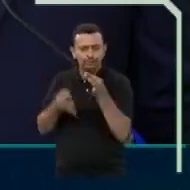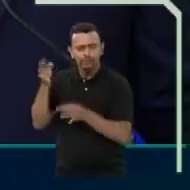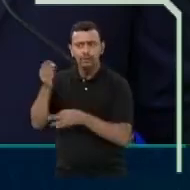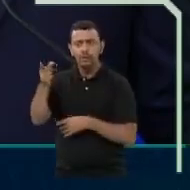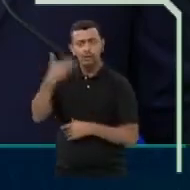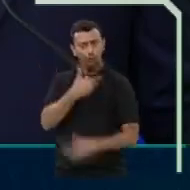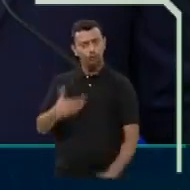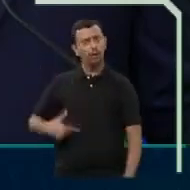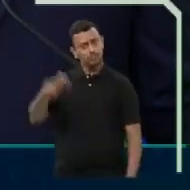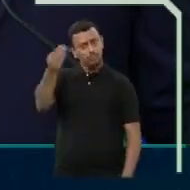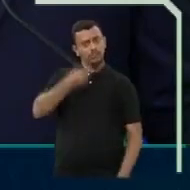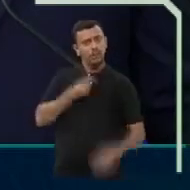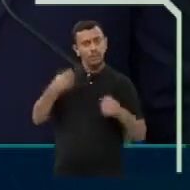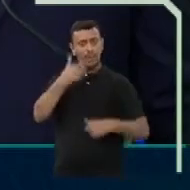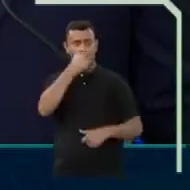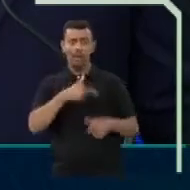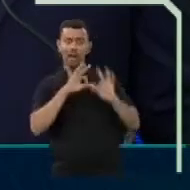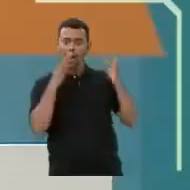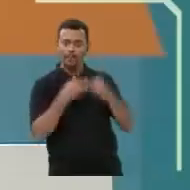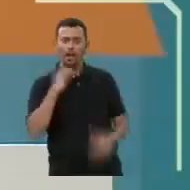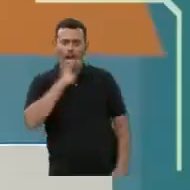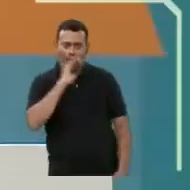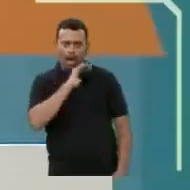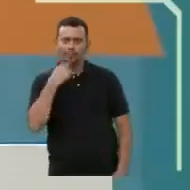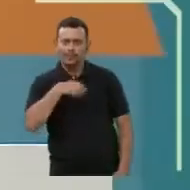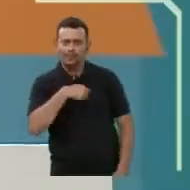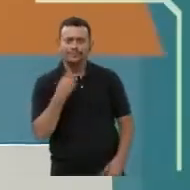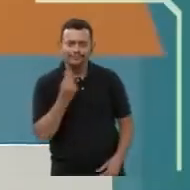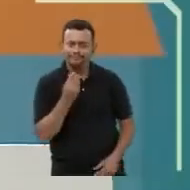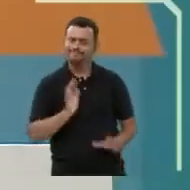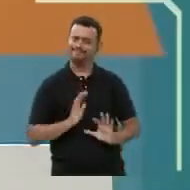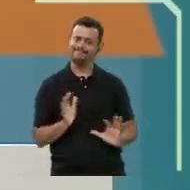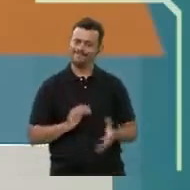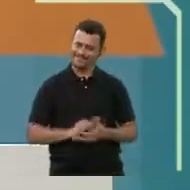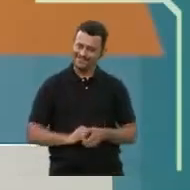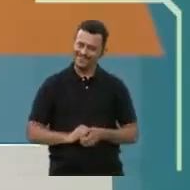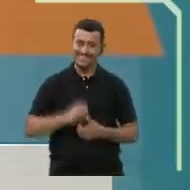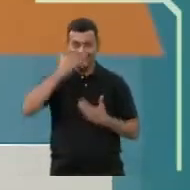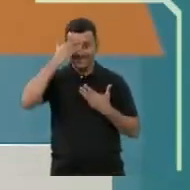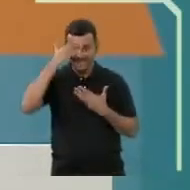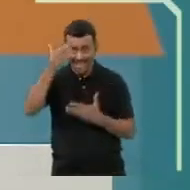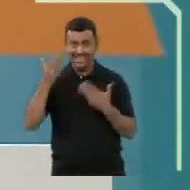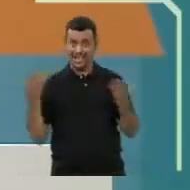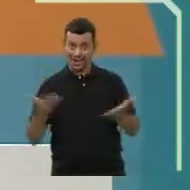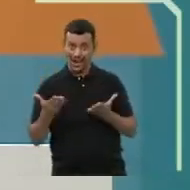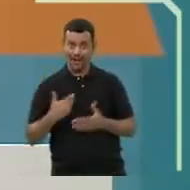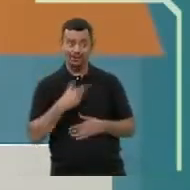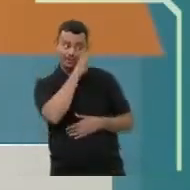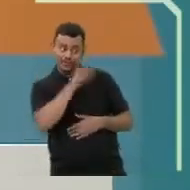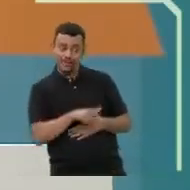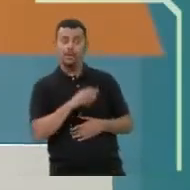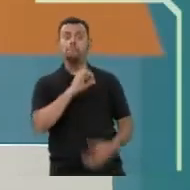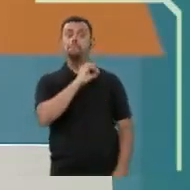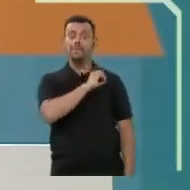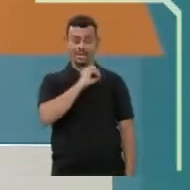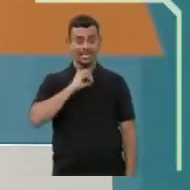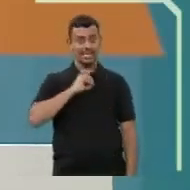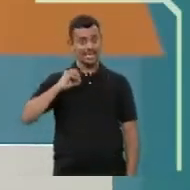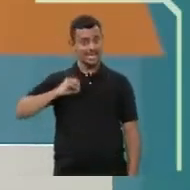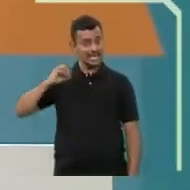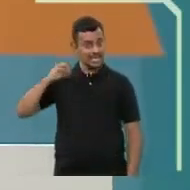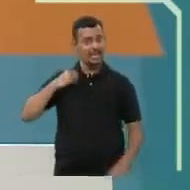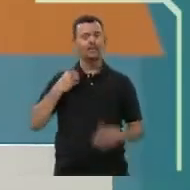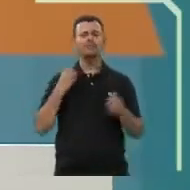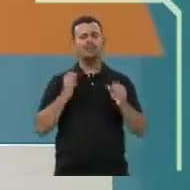precisa socorrer a vida de um parente. Certo. E continuamos com Marina Silva. Chegou sua vez, Marina Silva, de fazer a